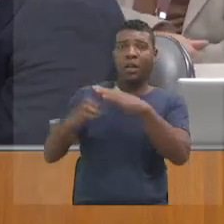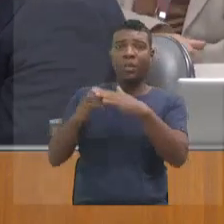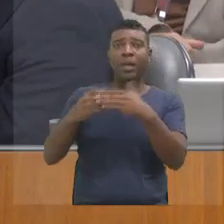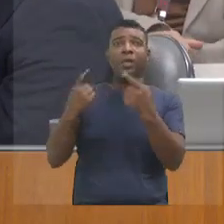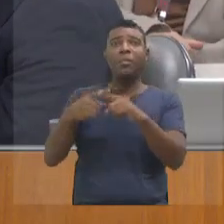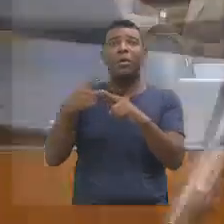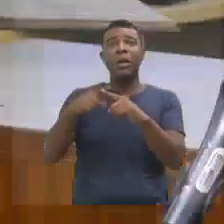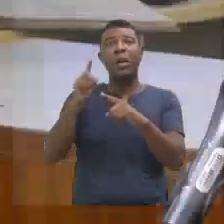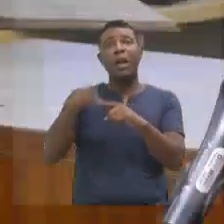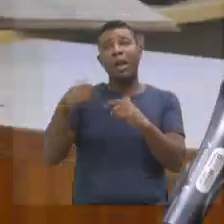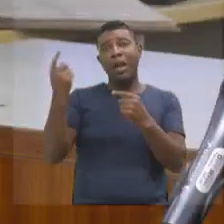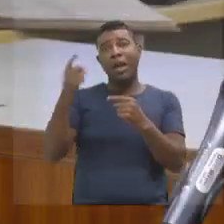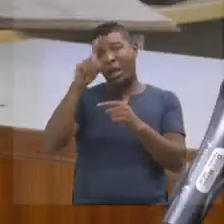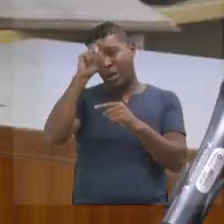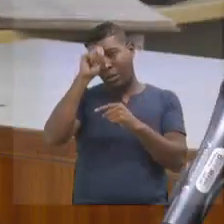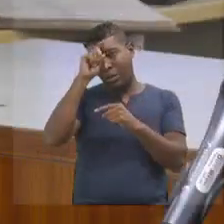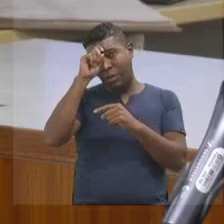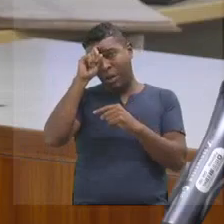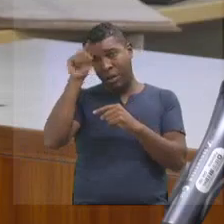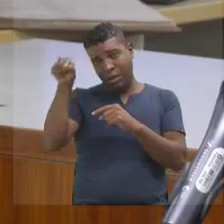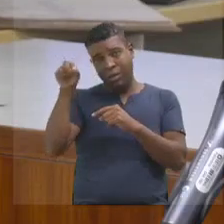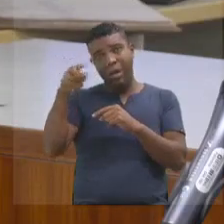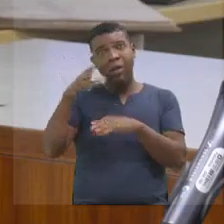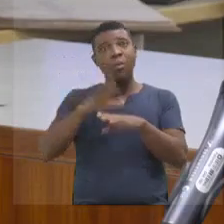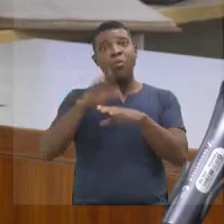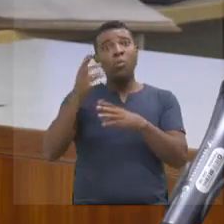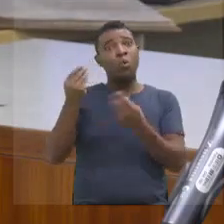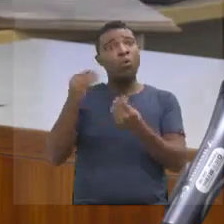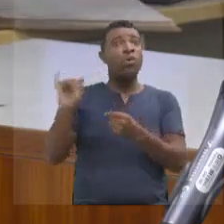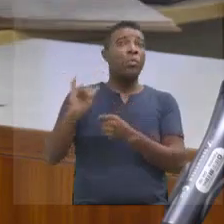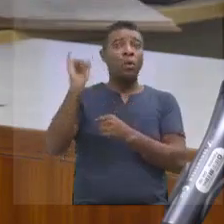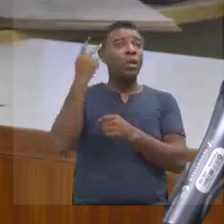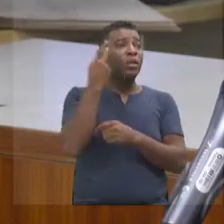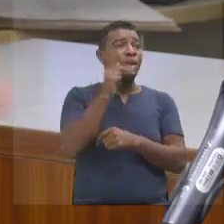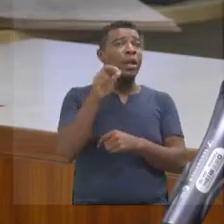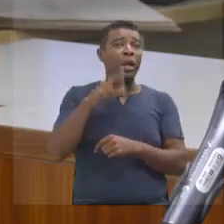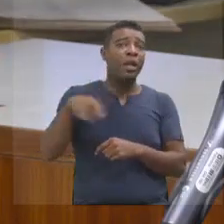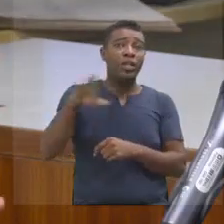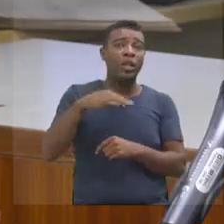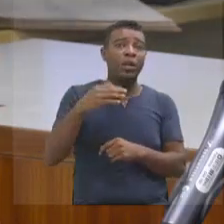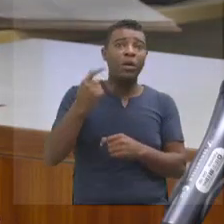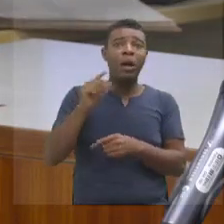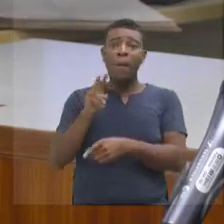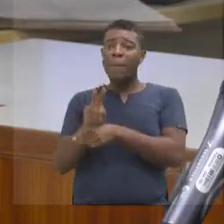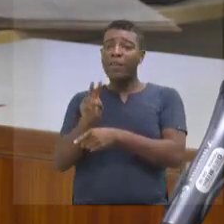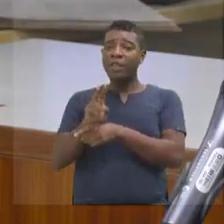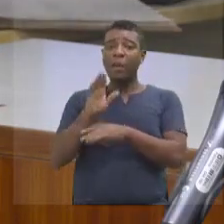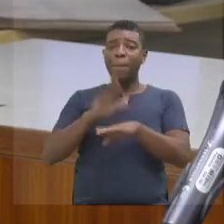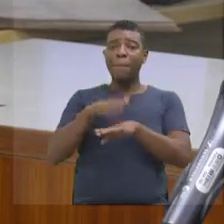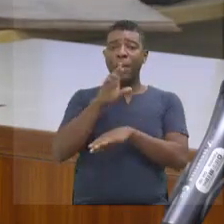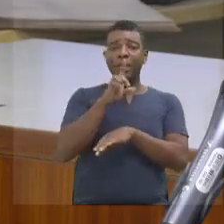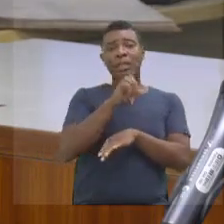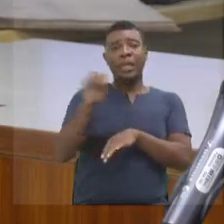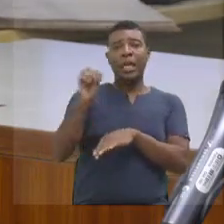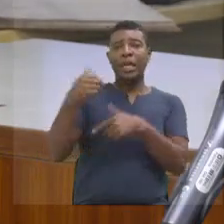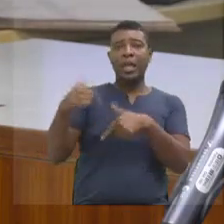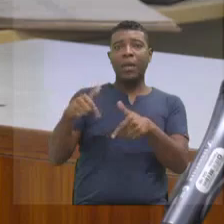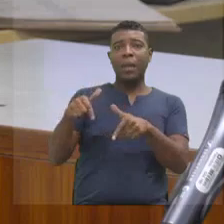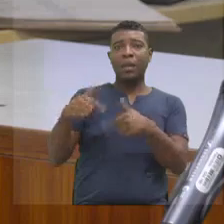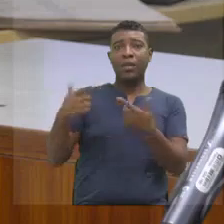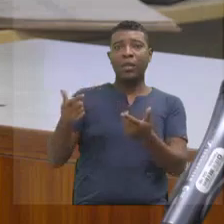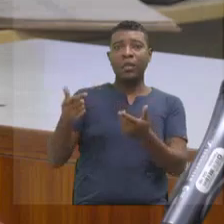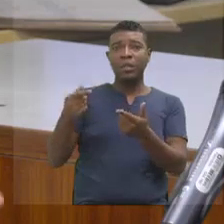que a gente tem esse hospital Então eu tenho conversado muito é que é uma previsão de mais de 100 trabalhadores Então nesse ritmo que tá